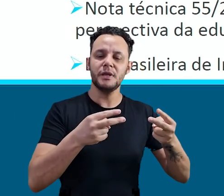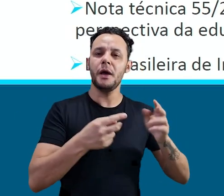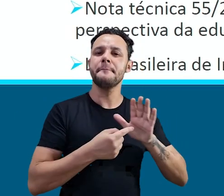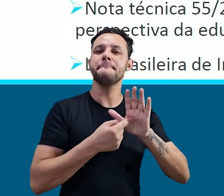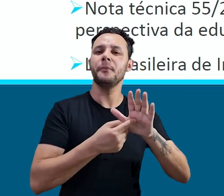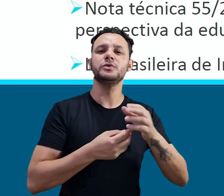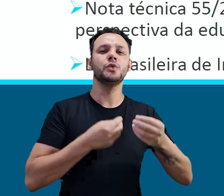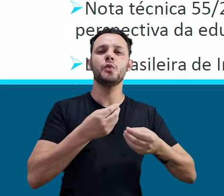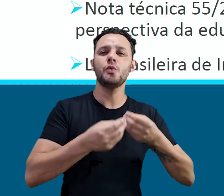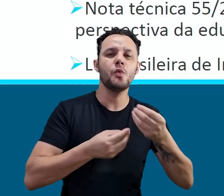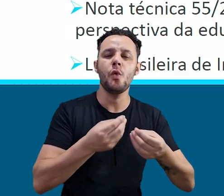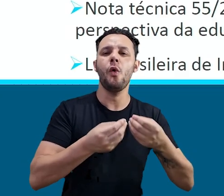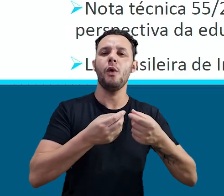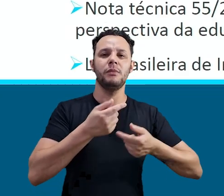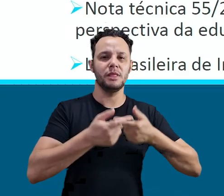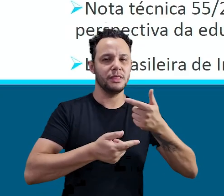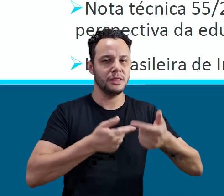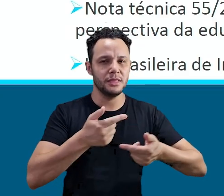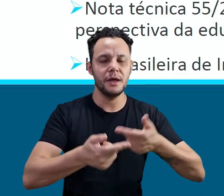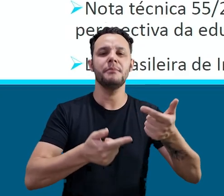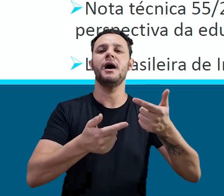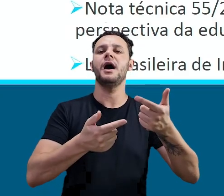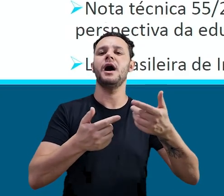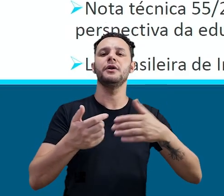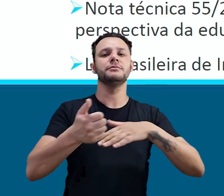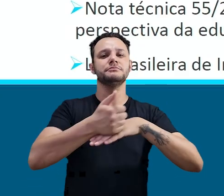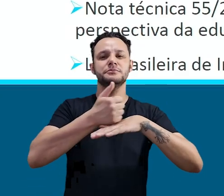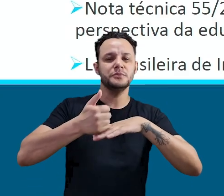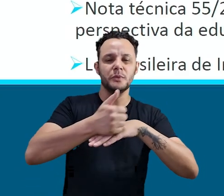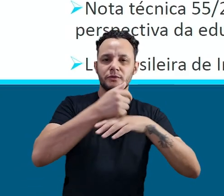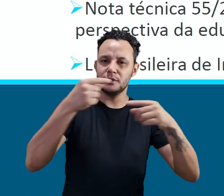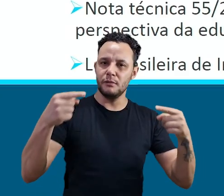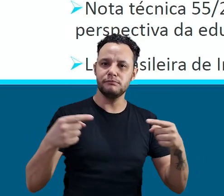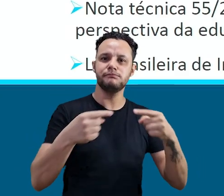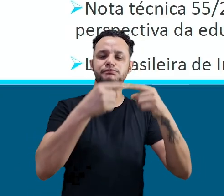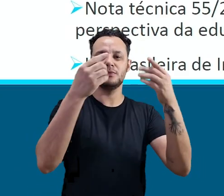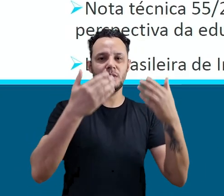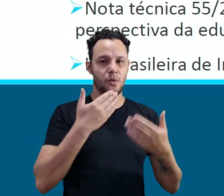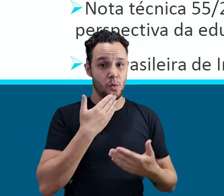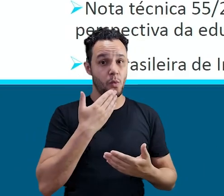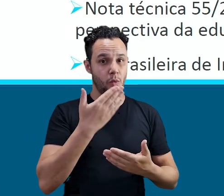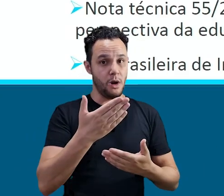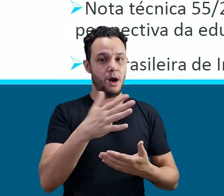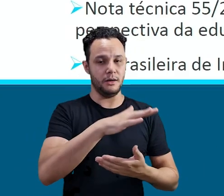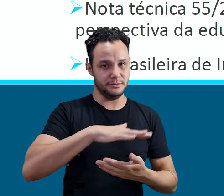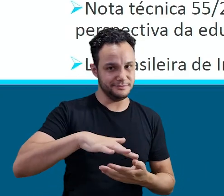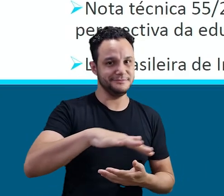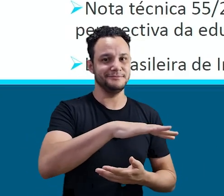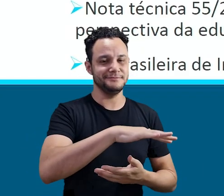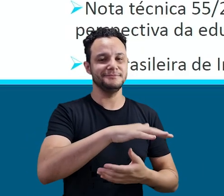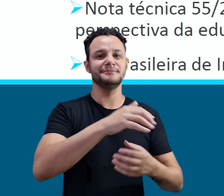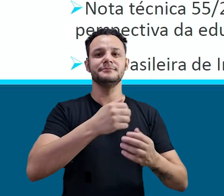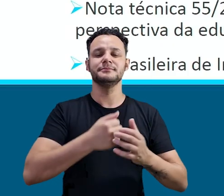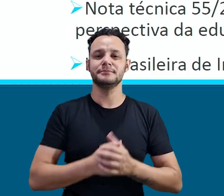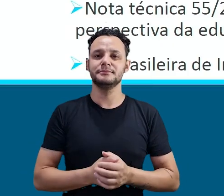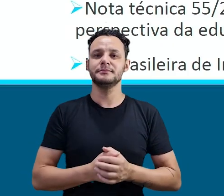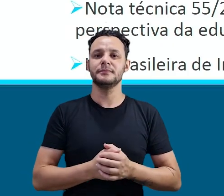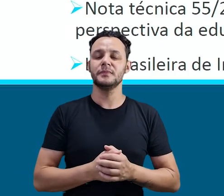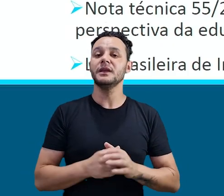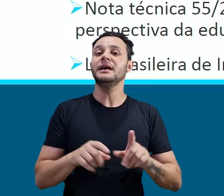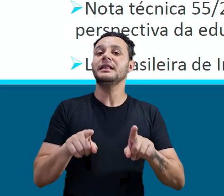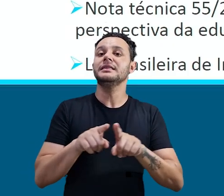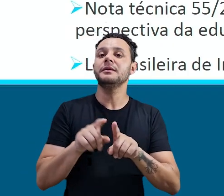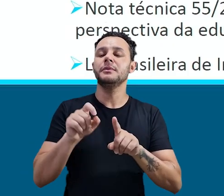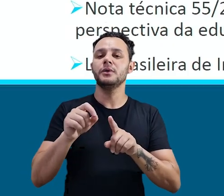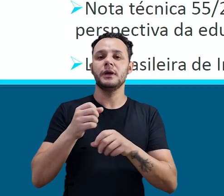o AE e diz como é que vai funcionar, quais são os fluxos, quais são os profissionais que devem trabalhar no